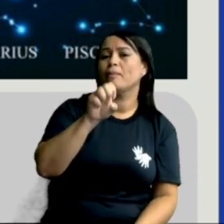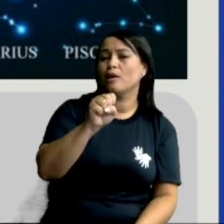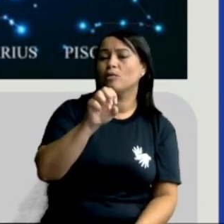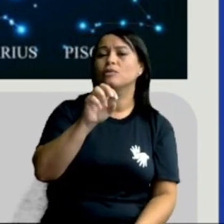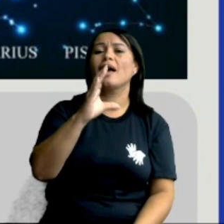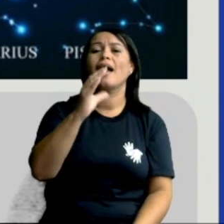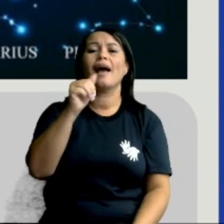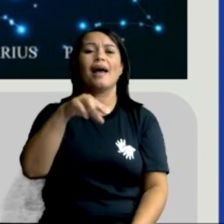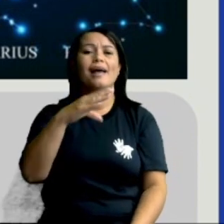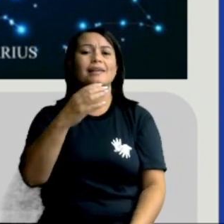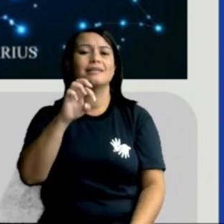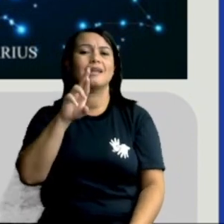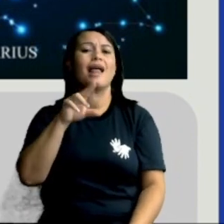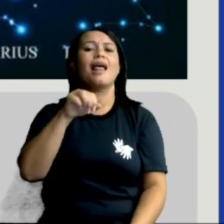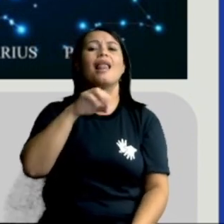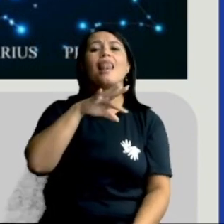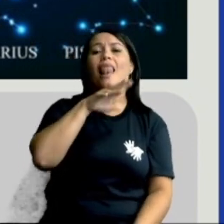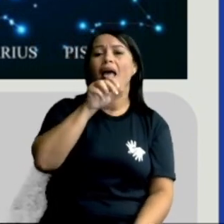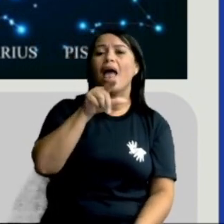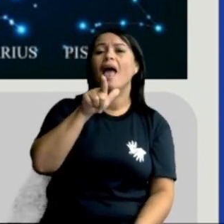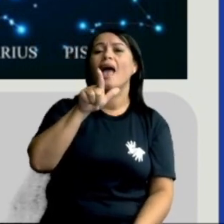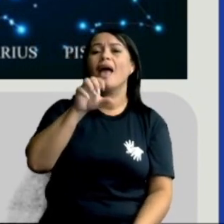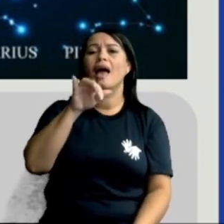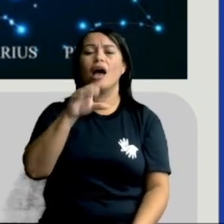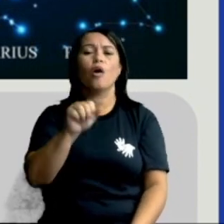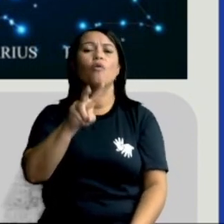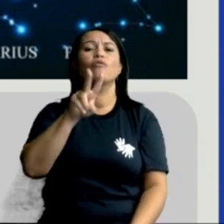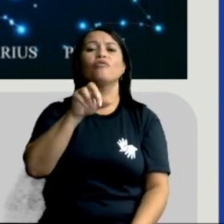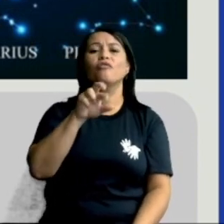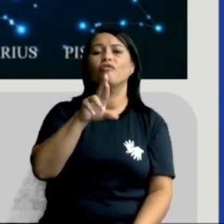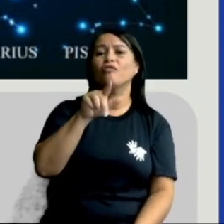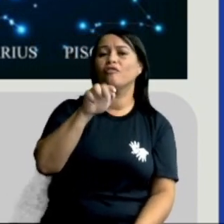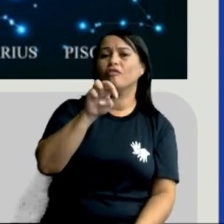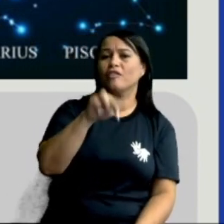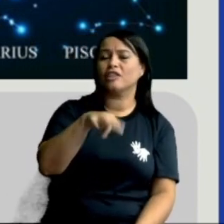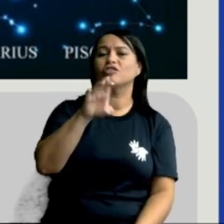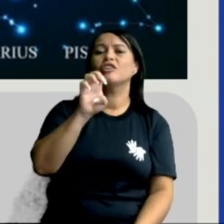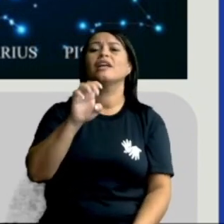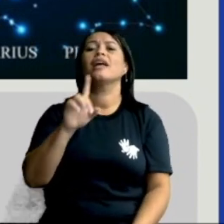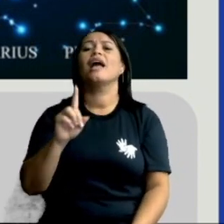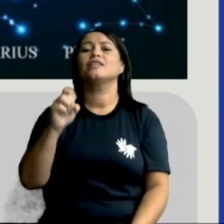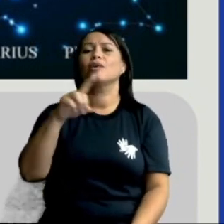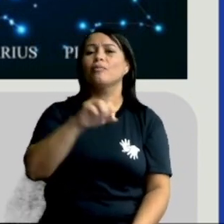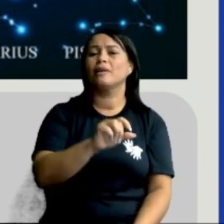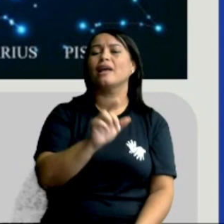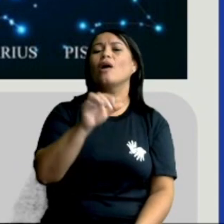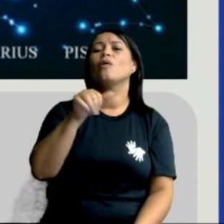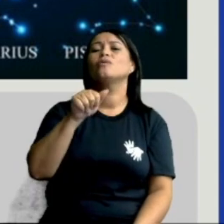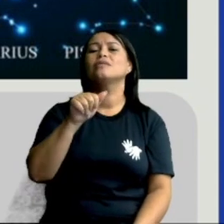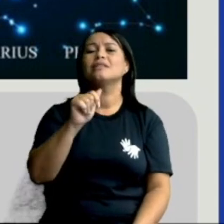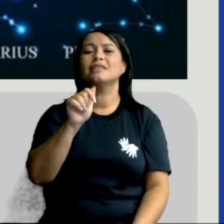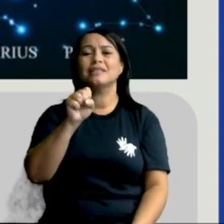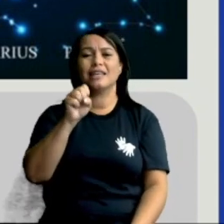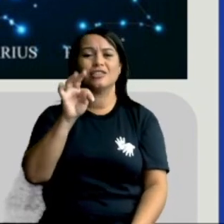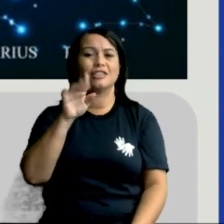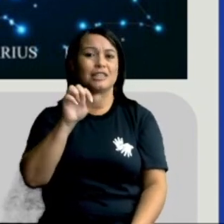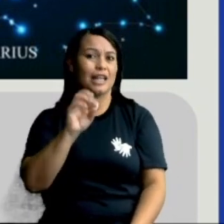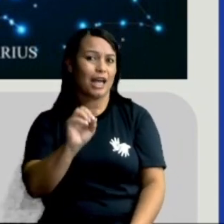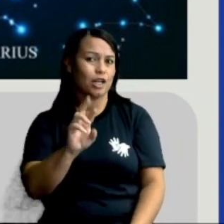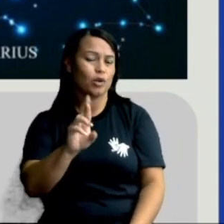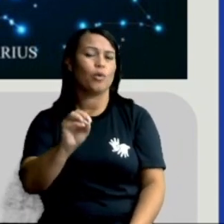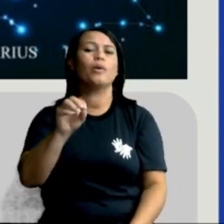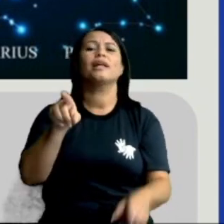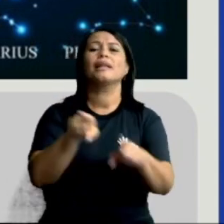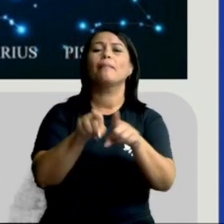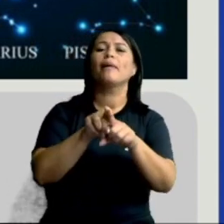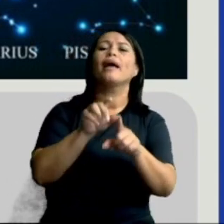Câncer, Leão, Virgem, Libra, Escorpião, Sagitário e Capricórnio.